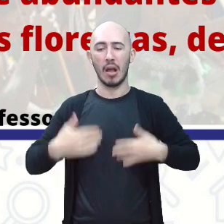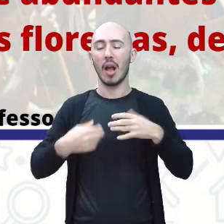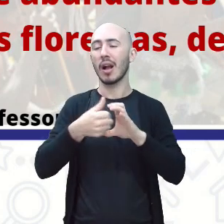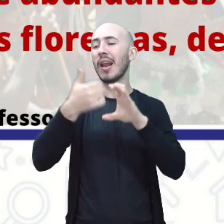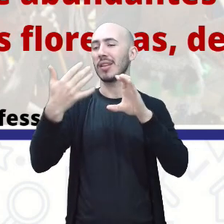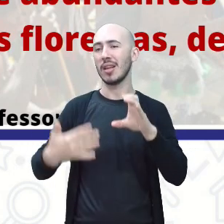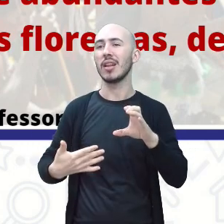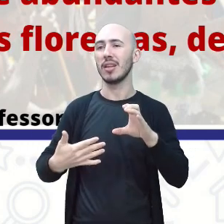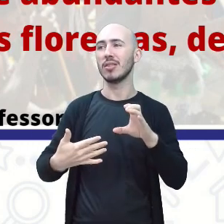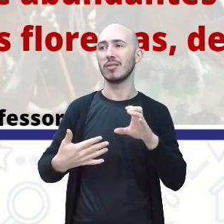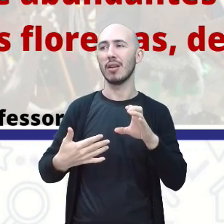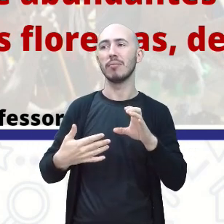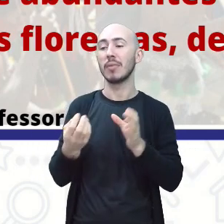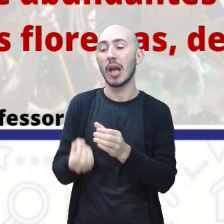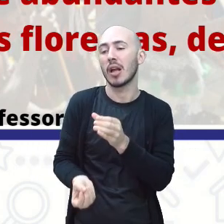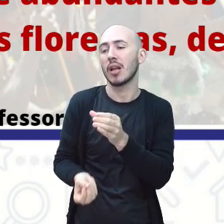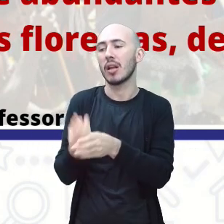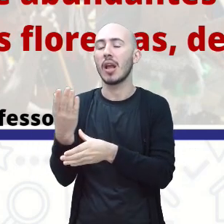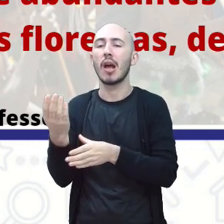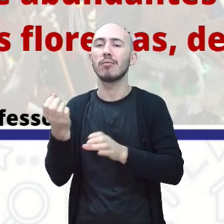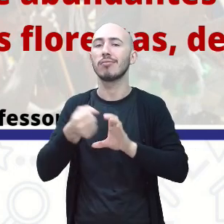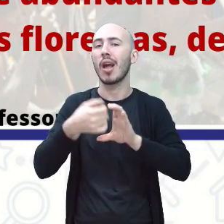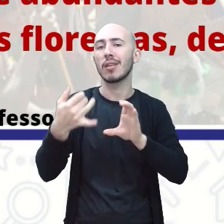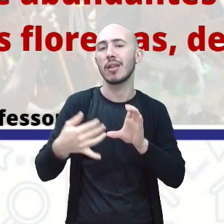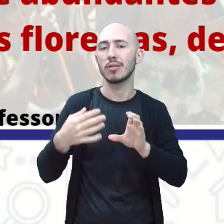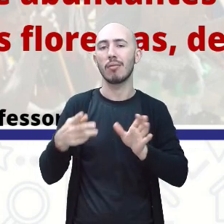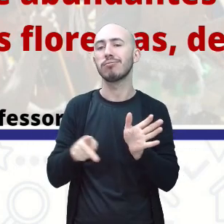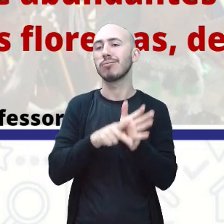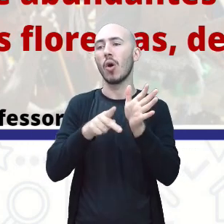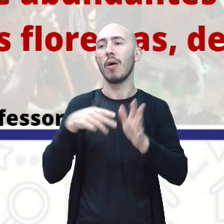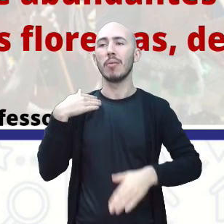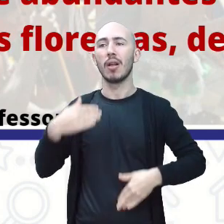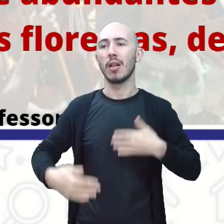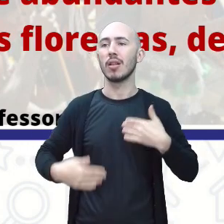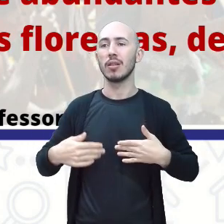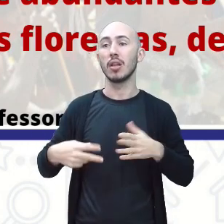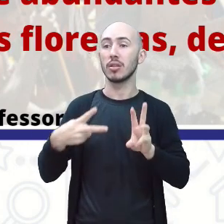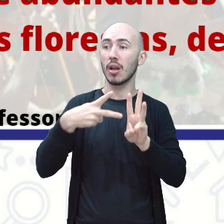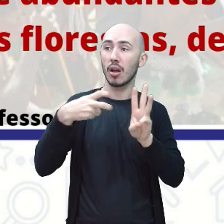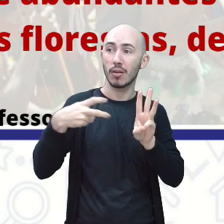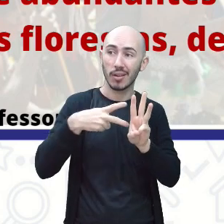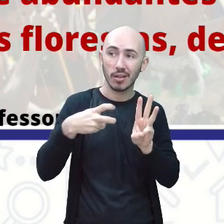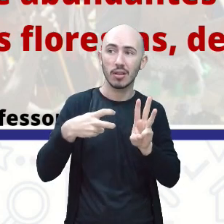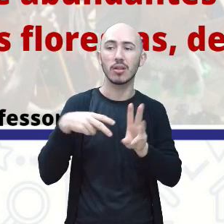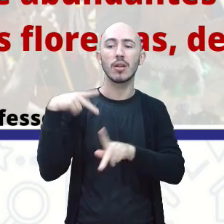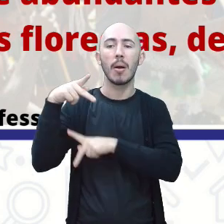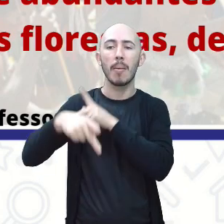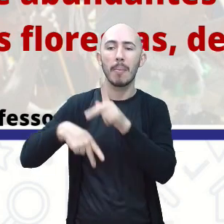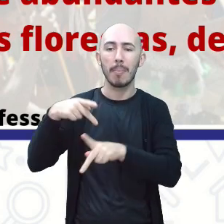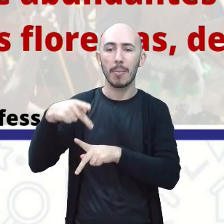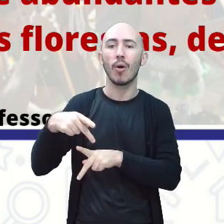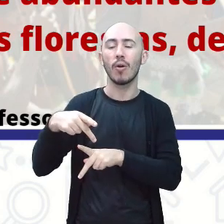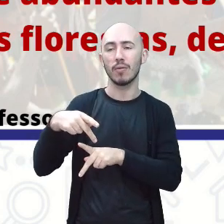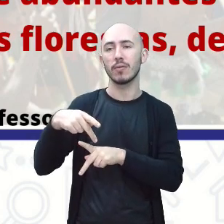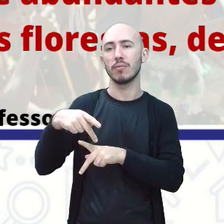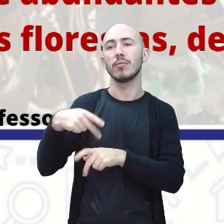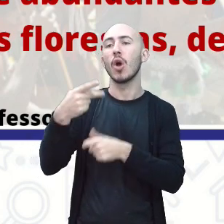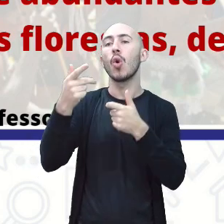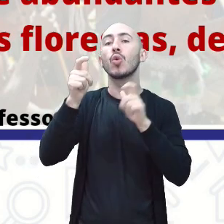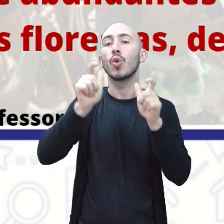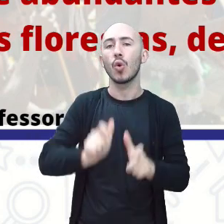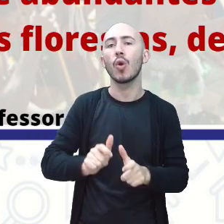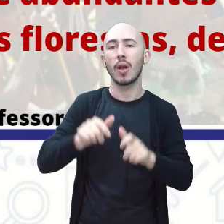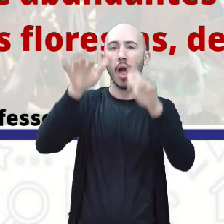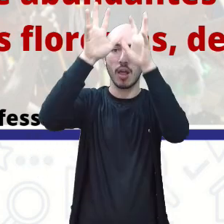biotipo, né, formado por características correspondentes aos indígenas de povos habitantes na região amazônica e no